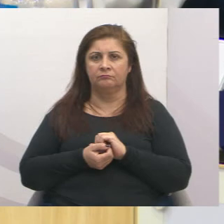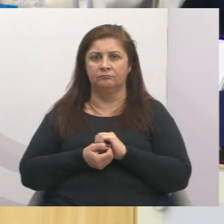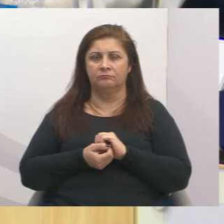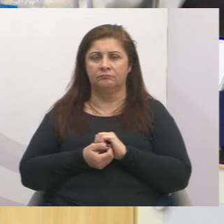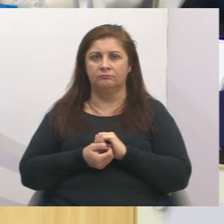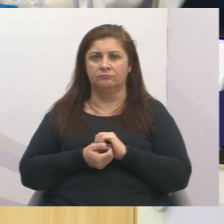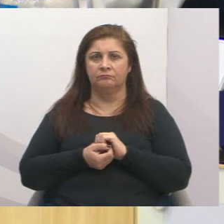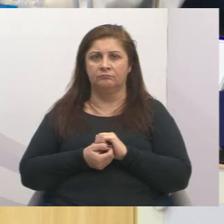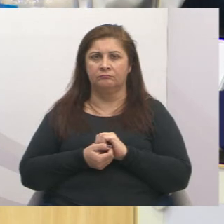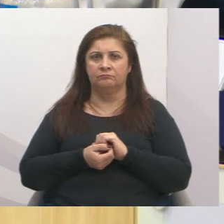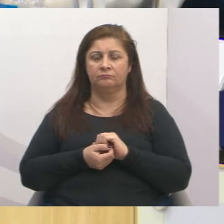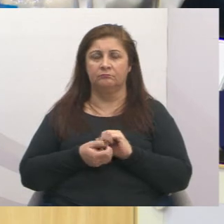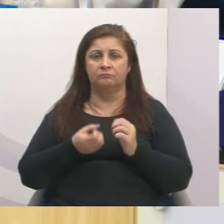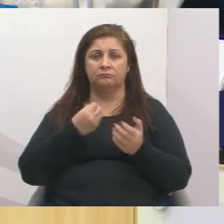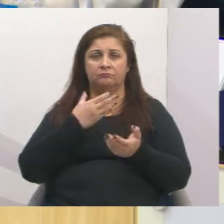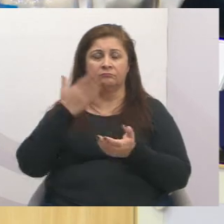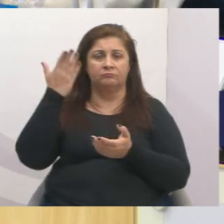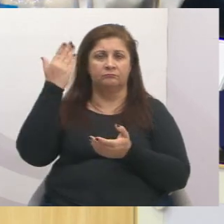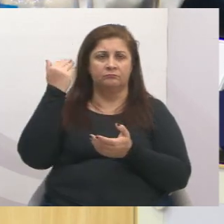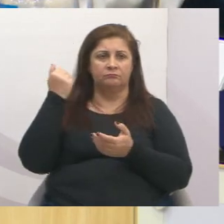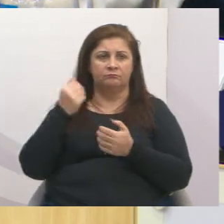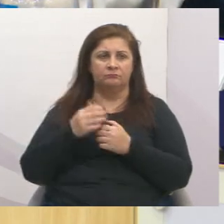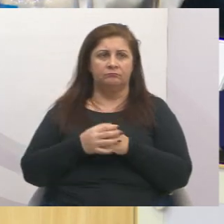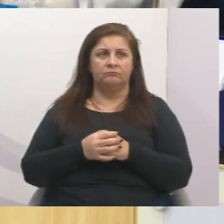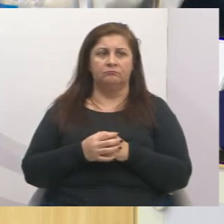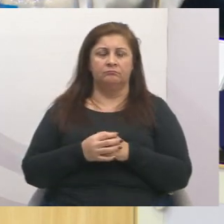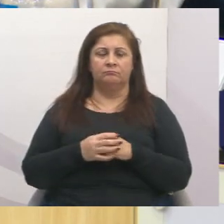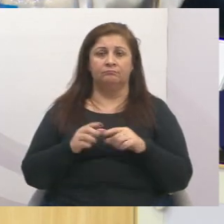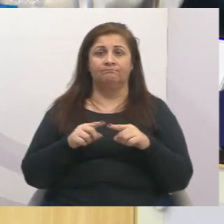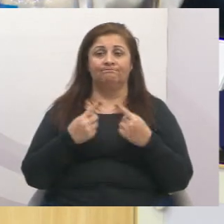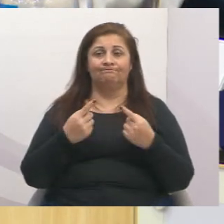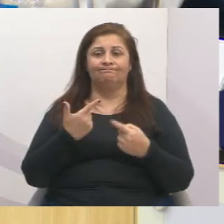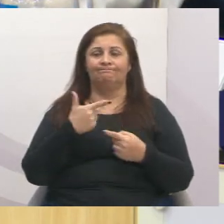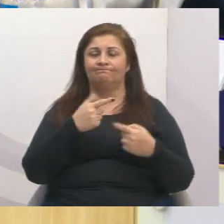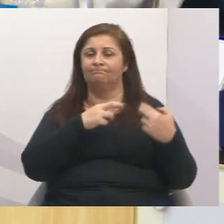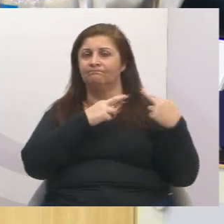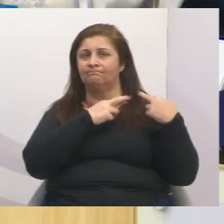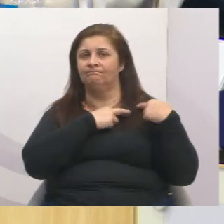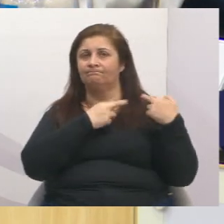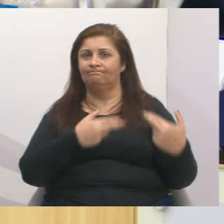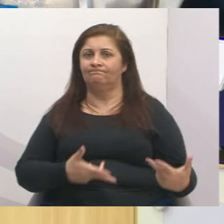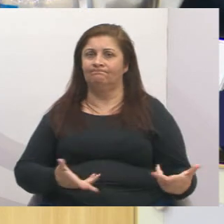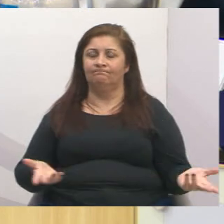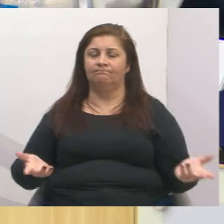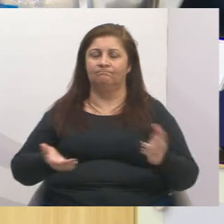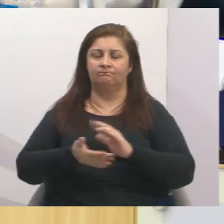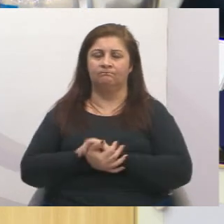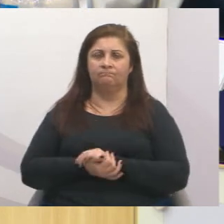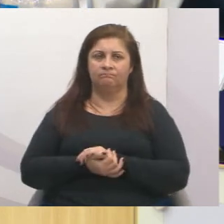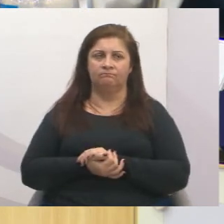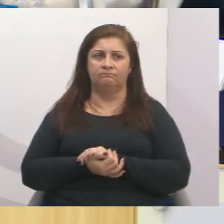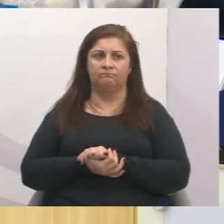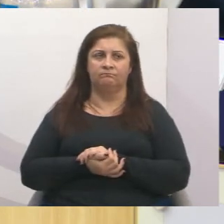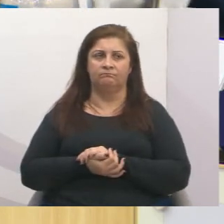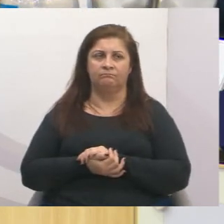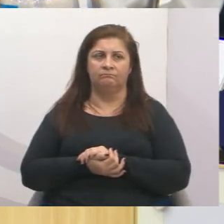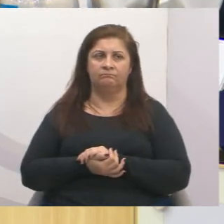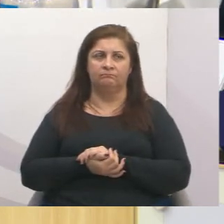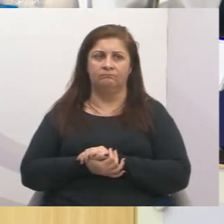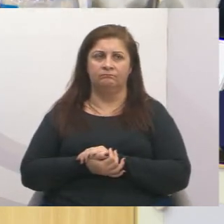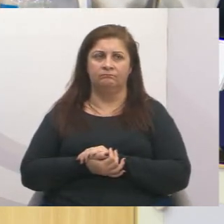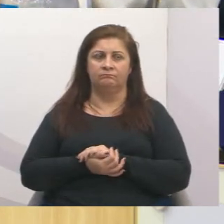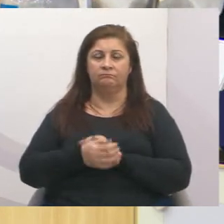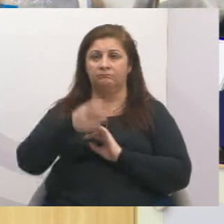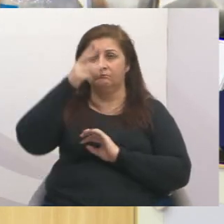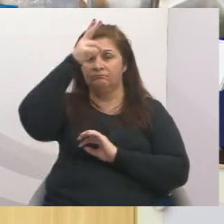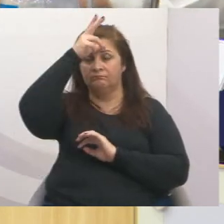confortáveis à época e algumas delas irresponsáveis. Decisões políticas que foram tomadas por